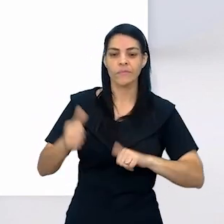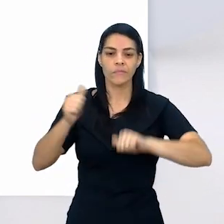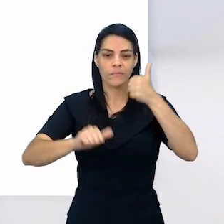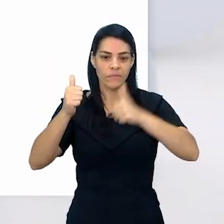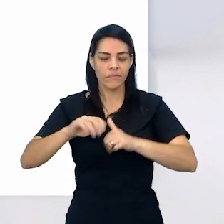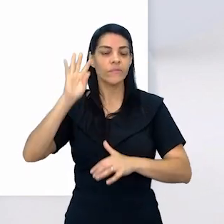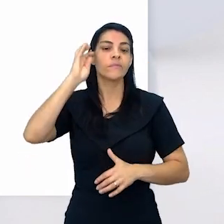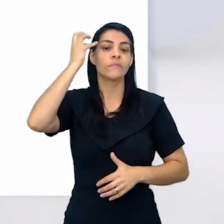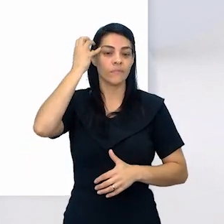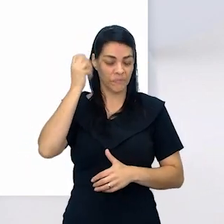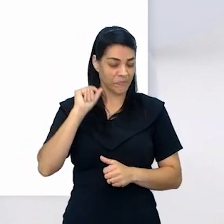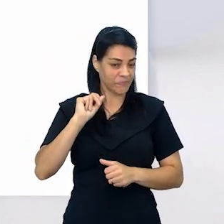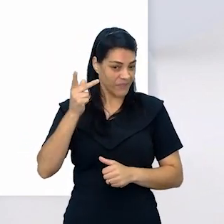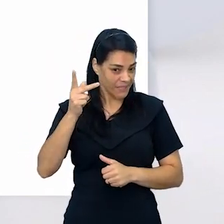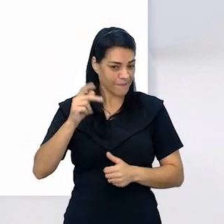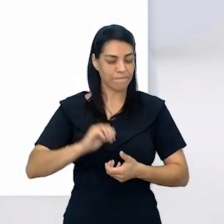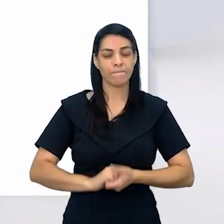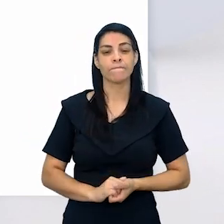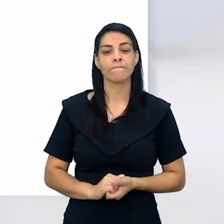resultados